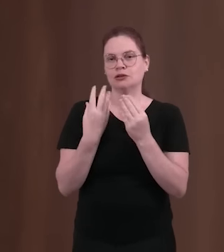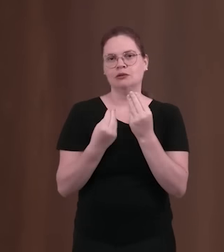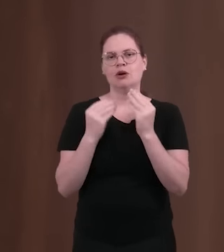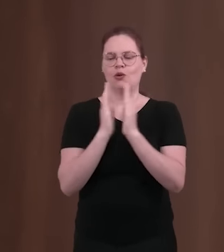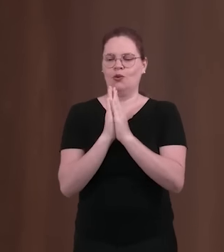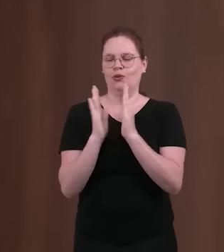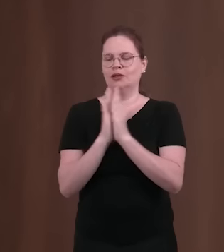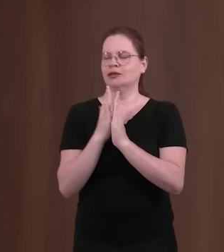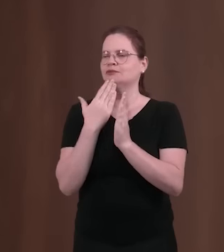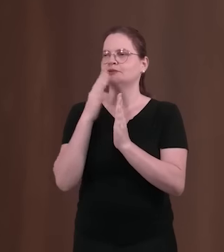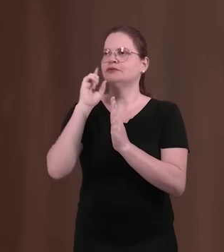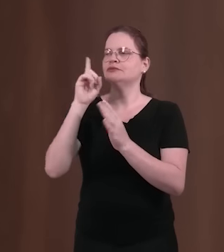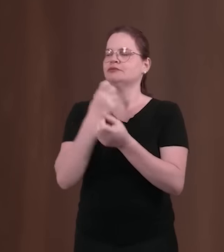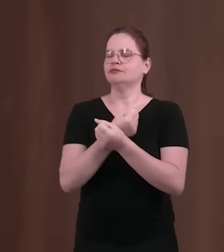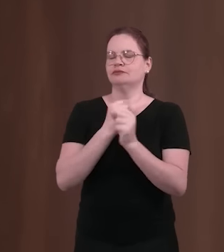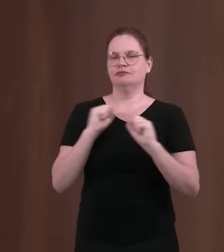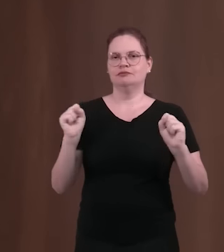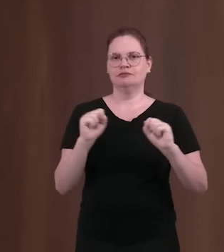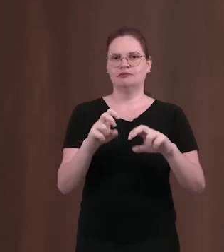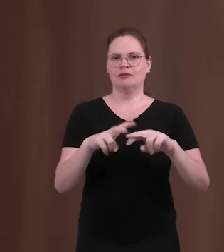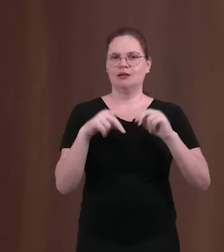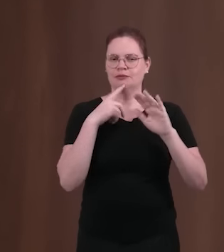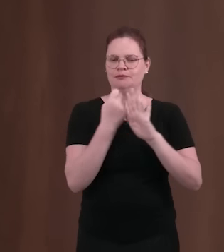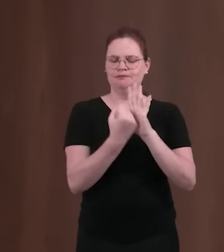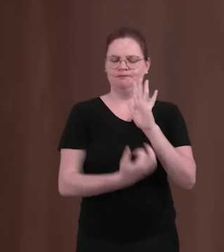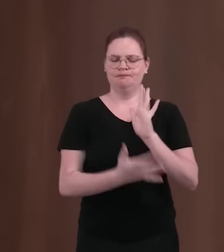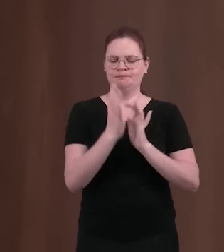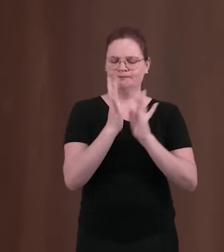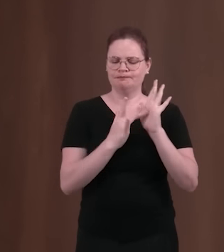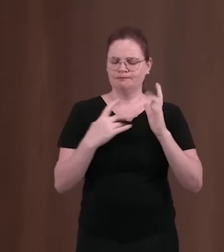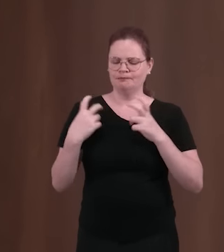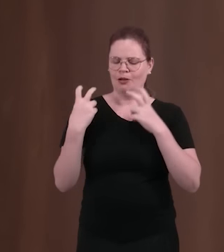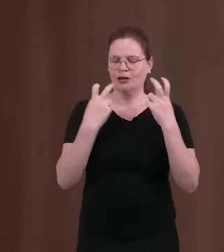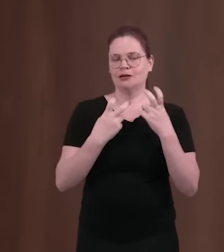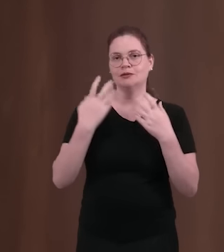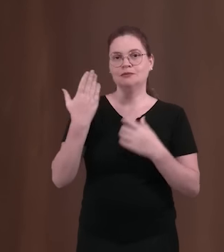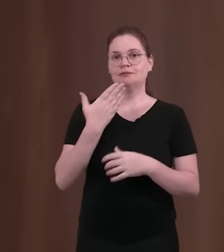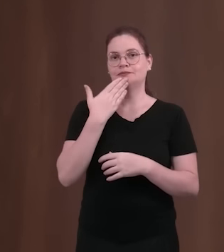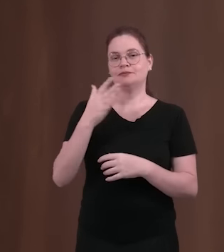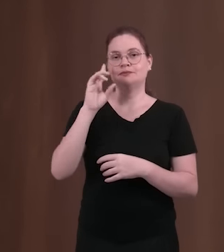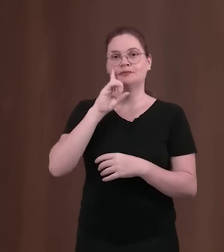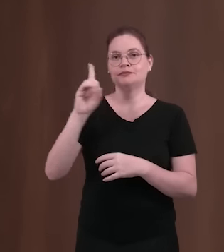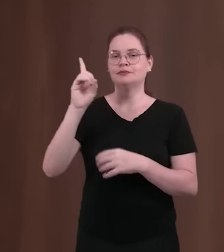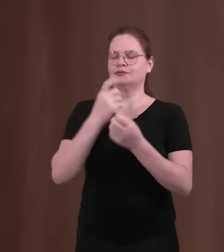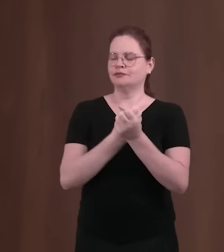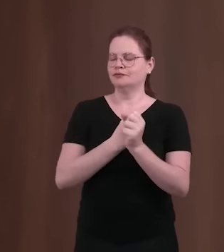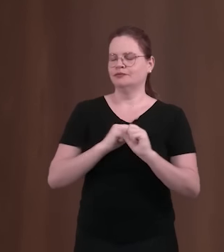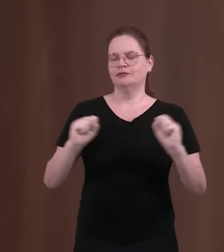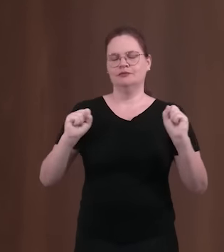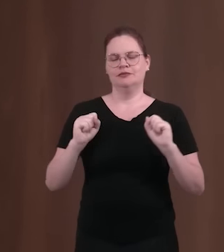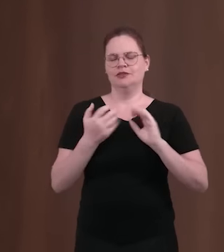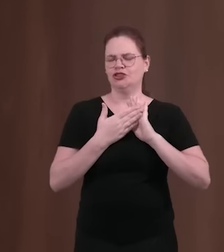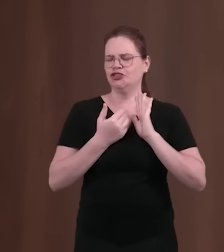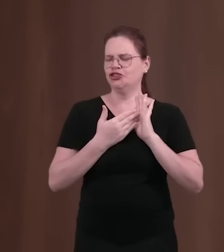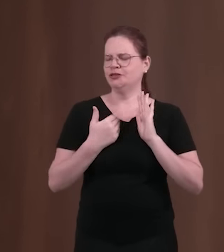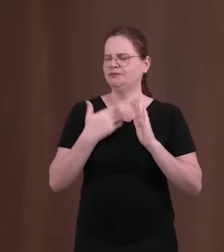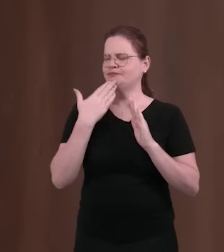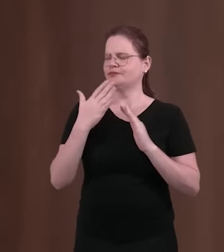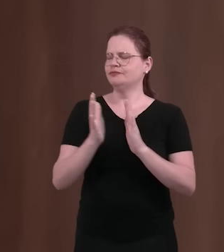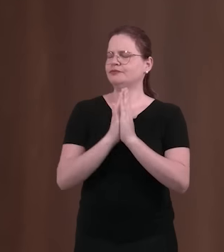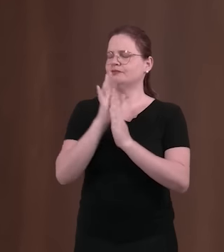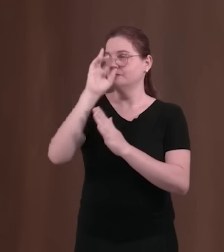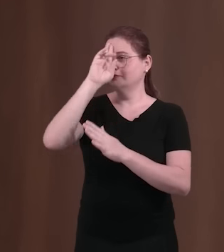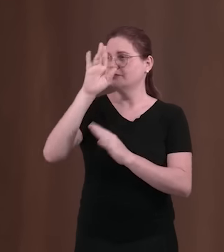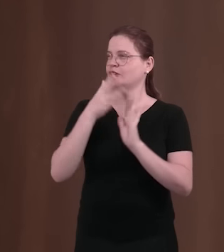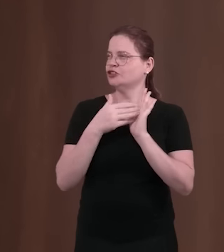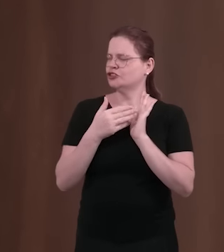uma libertação. Clamar pelo poder do sangue de Jesus e pedir ao Senhor, tira isso de mim.